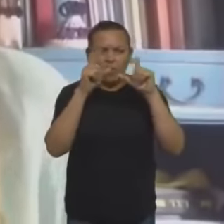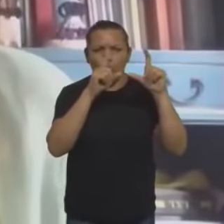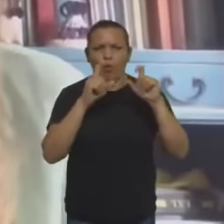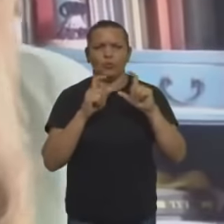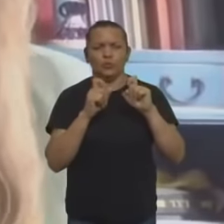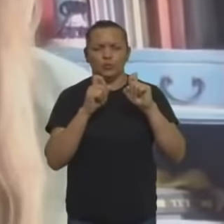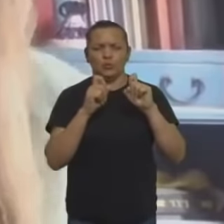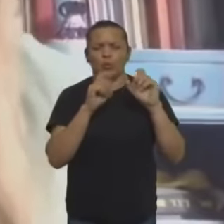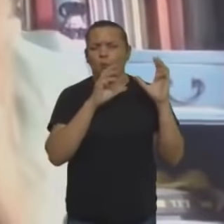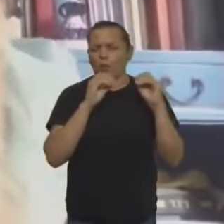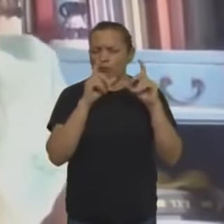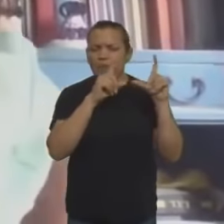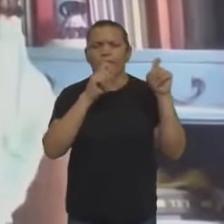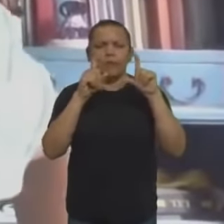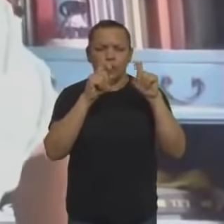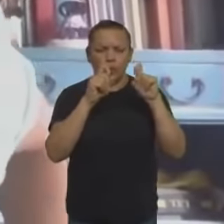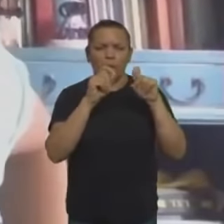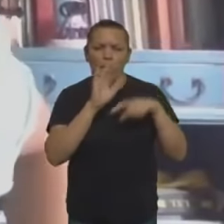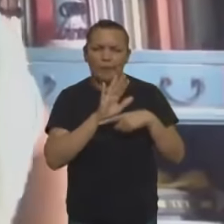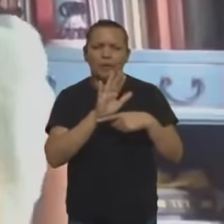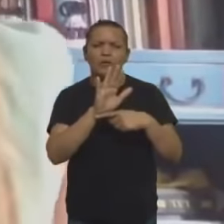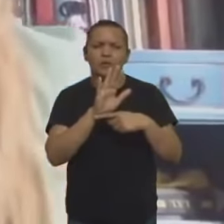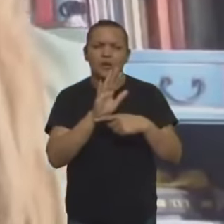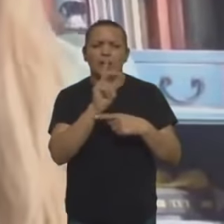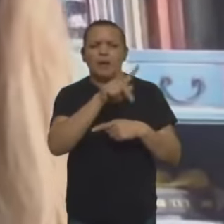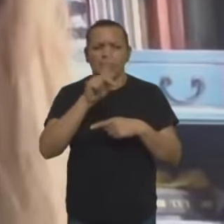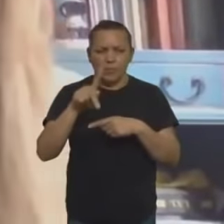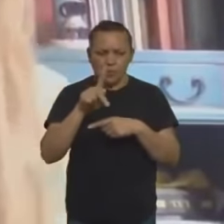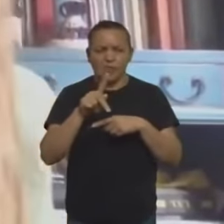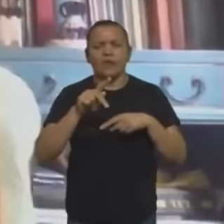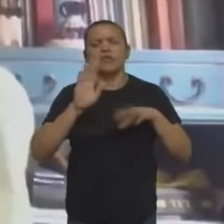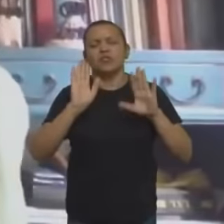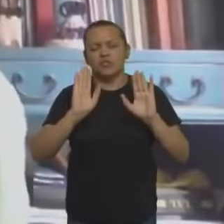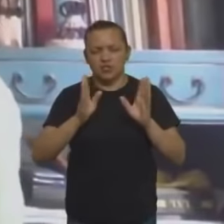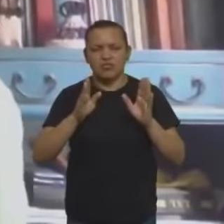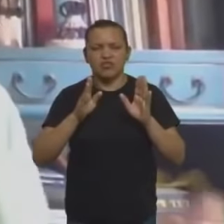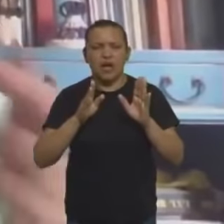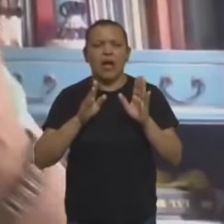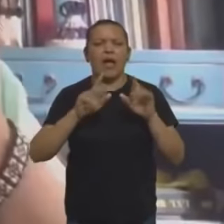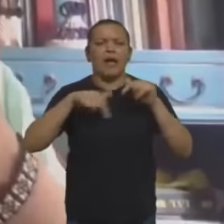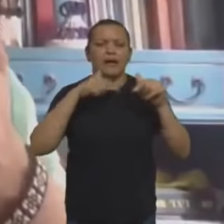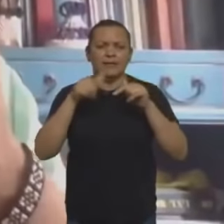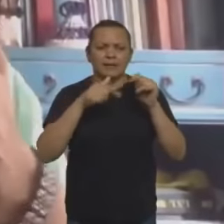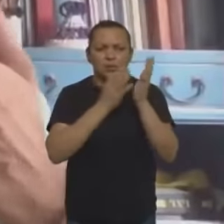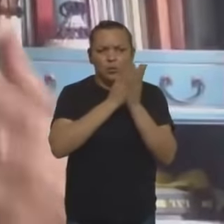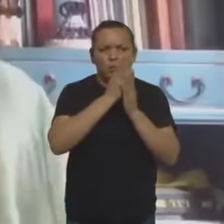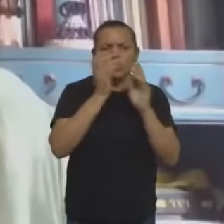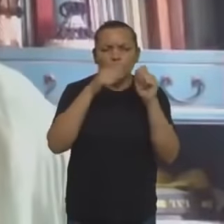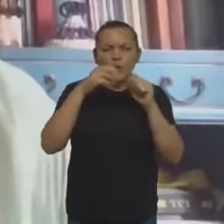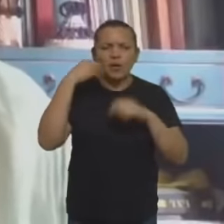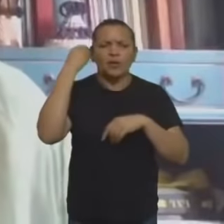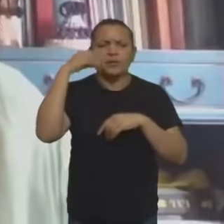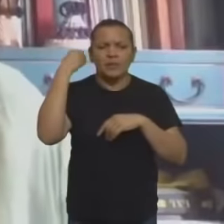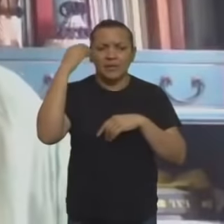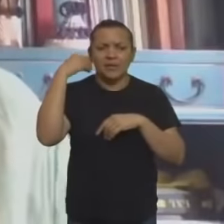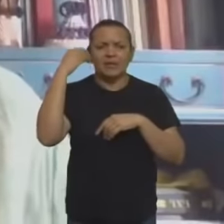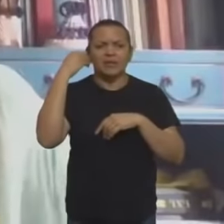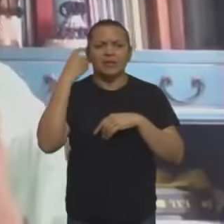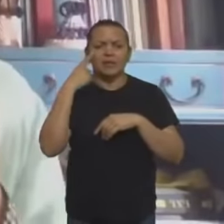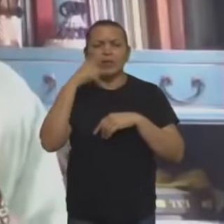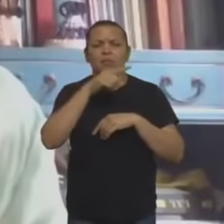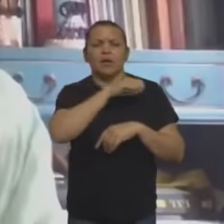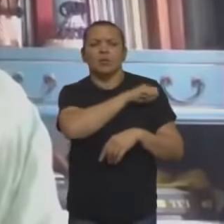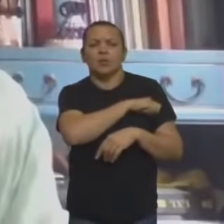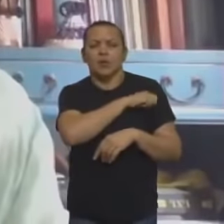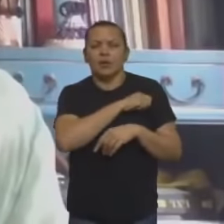fotografia e eu acho que também os professores que já trabalharam com Compasso podem contar para vocês essas experiências, mas os alunos,